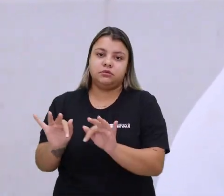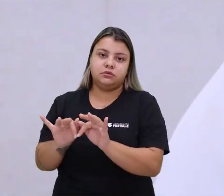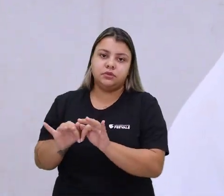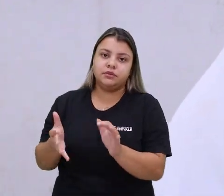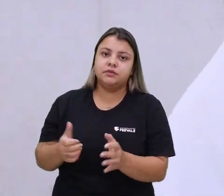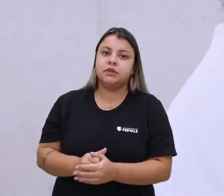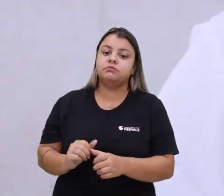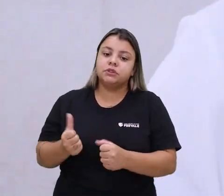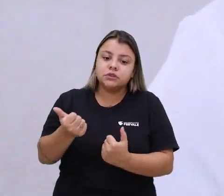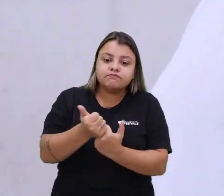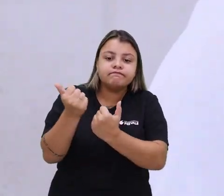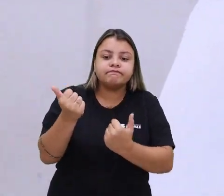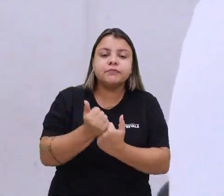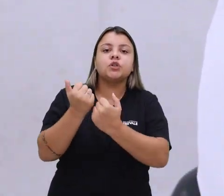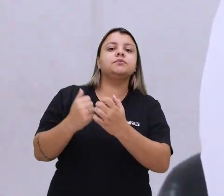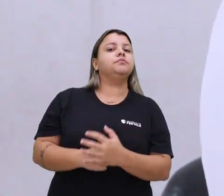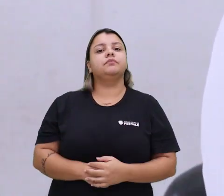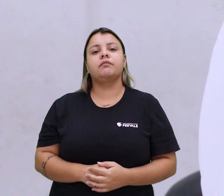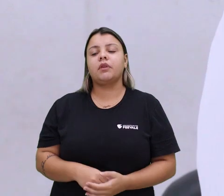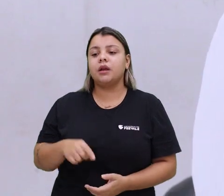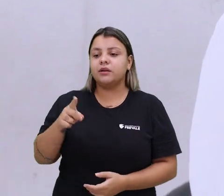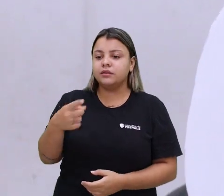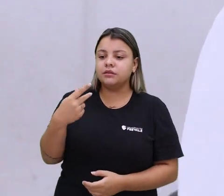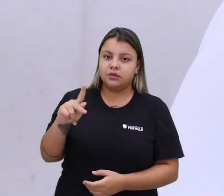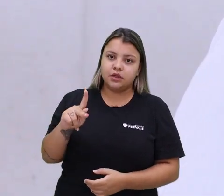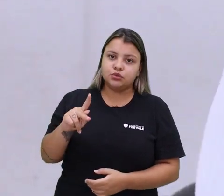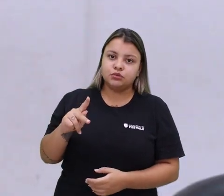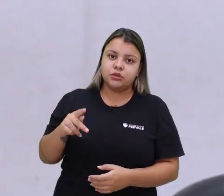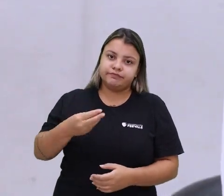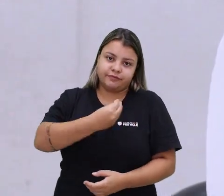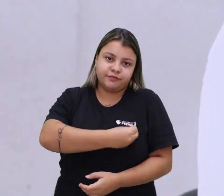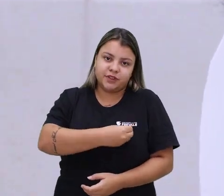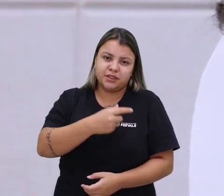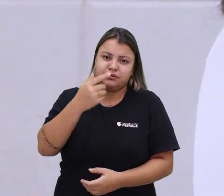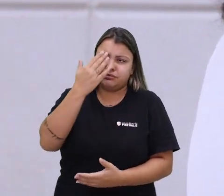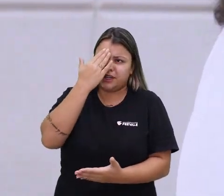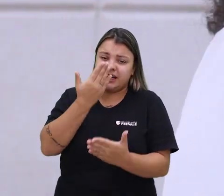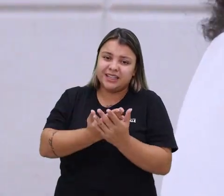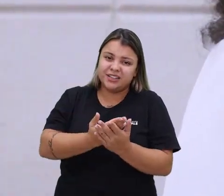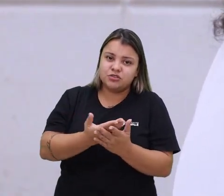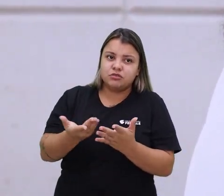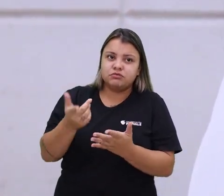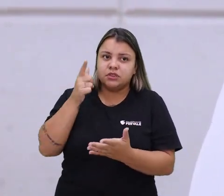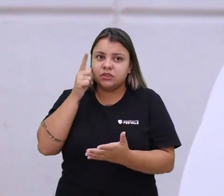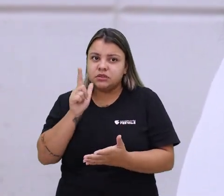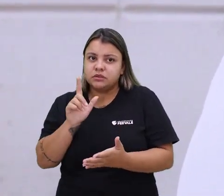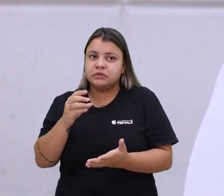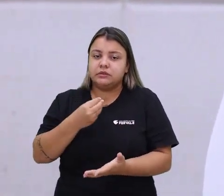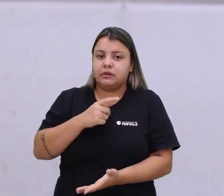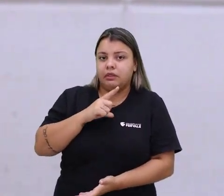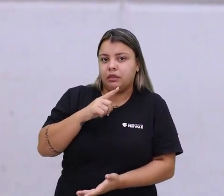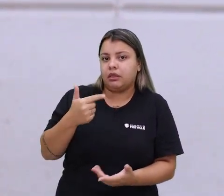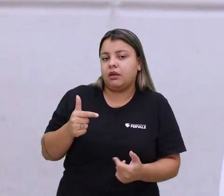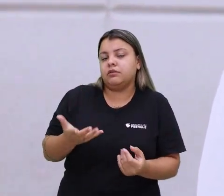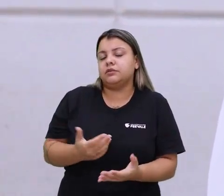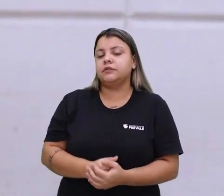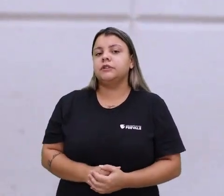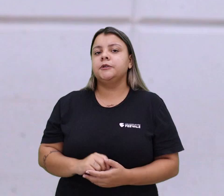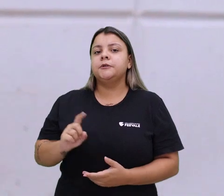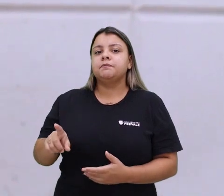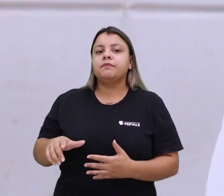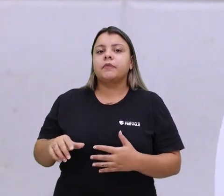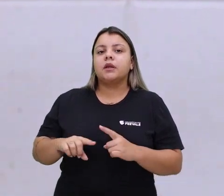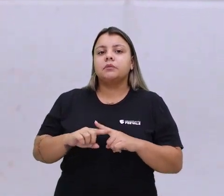apoio né e eu acredito que durante a tua caminhada também não sei se isso aconteceu ou se daqui a pouco tu teve um pontapé de